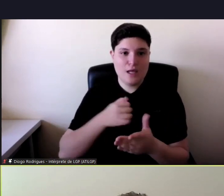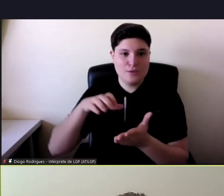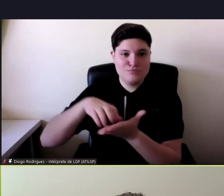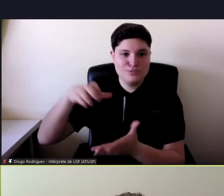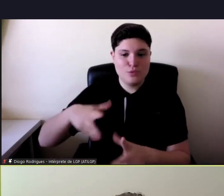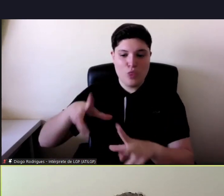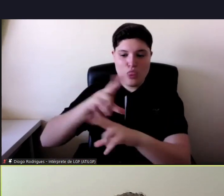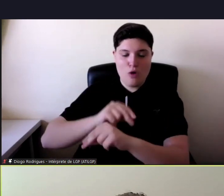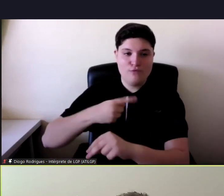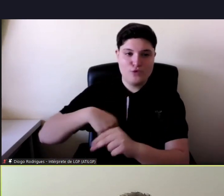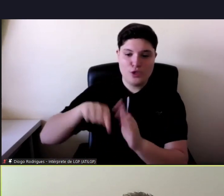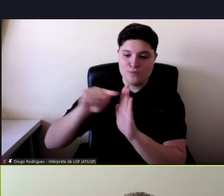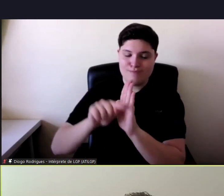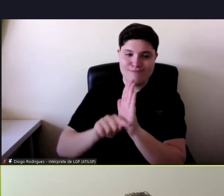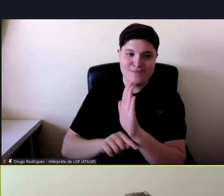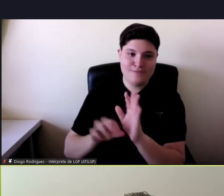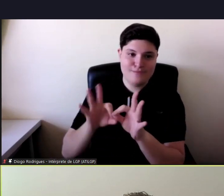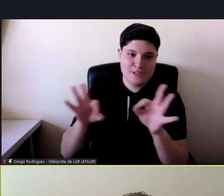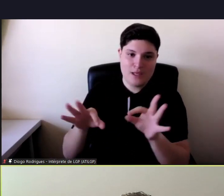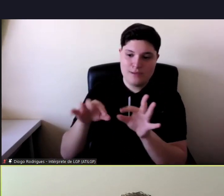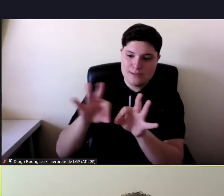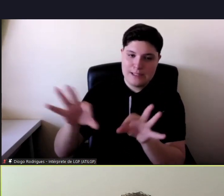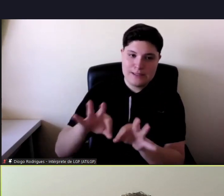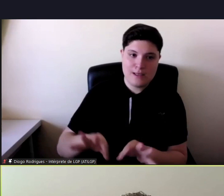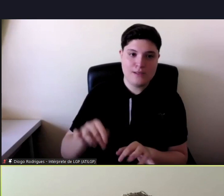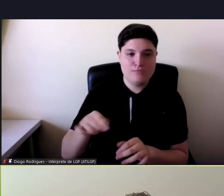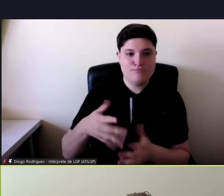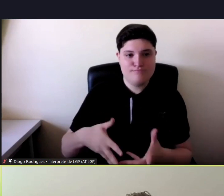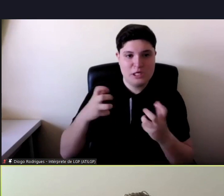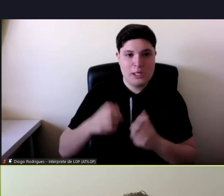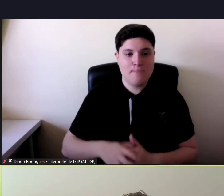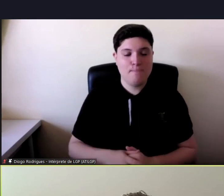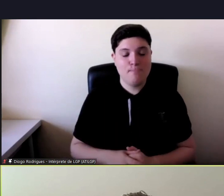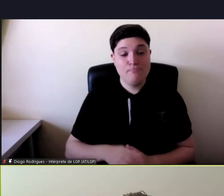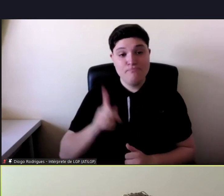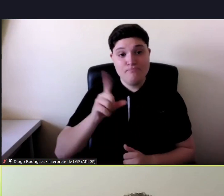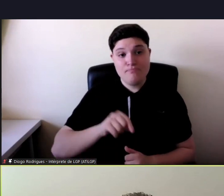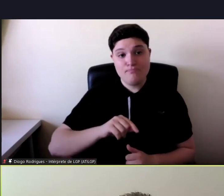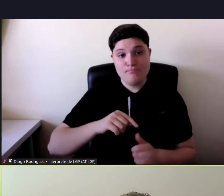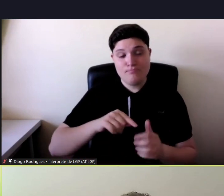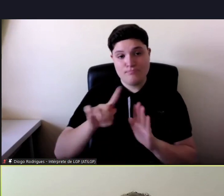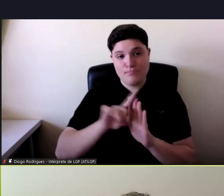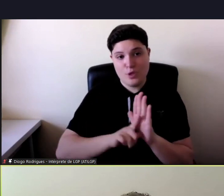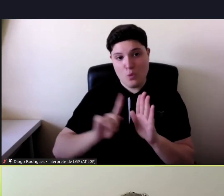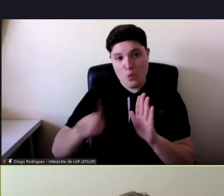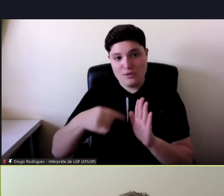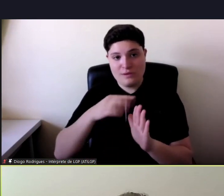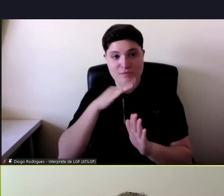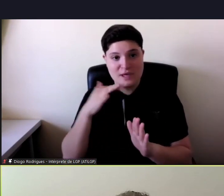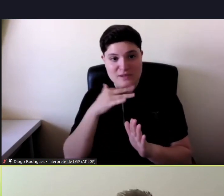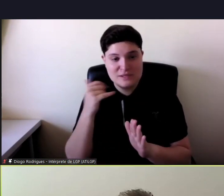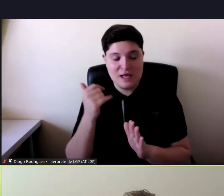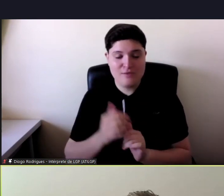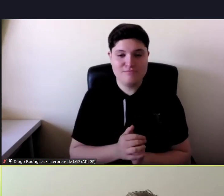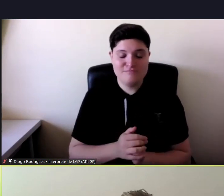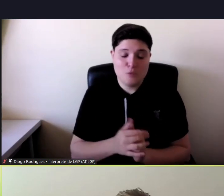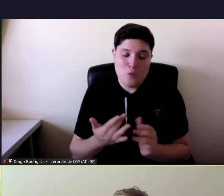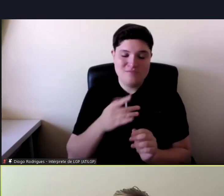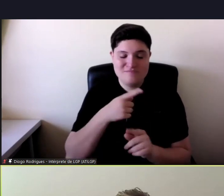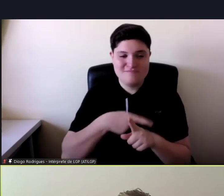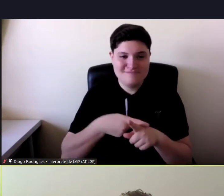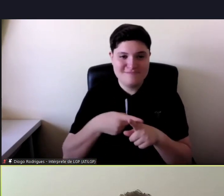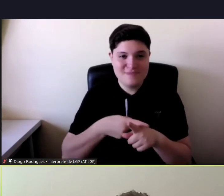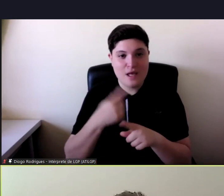estes ODS que têm a ver com os suportes da vida são pré-requisitos de todos os outros.